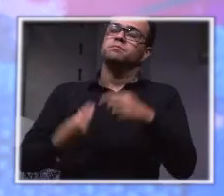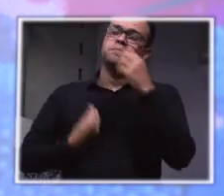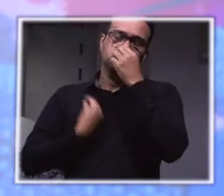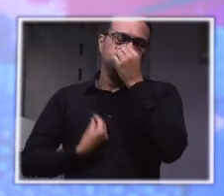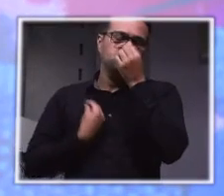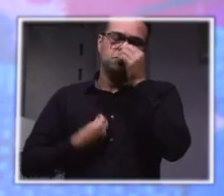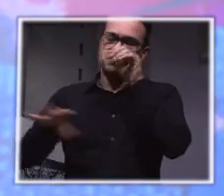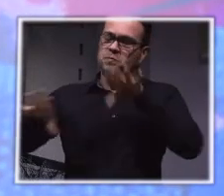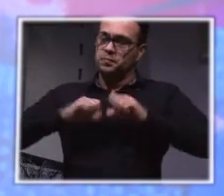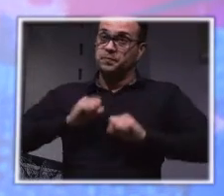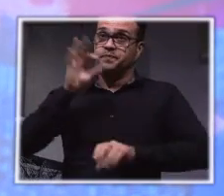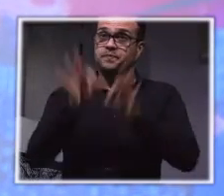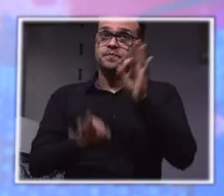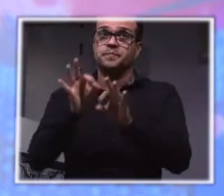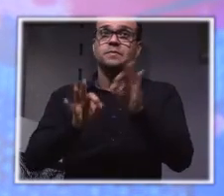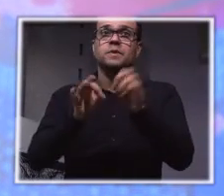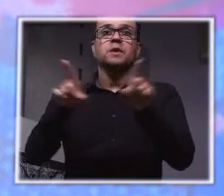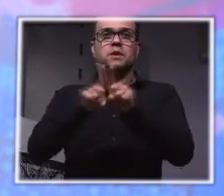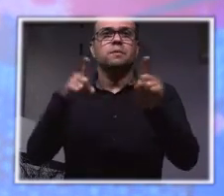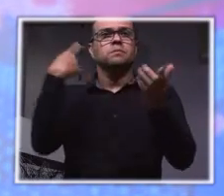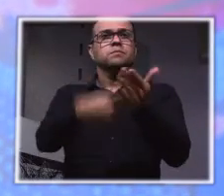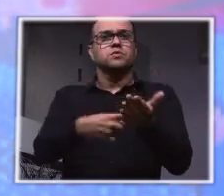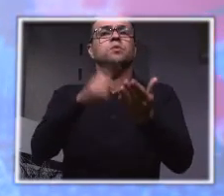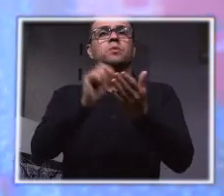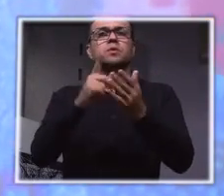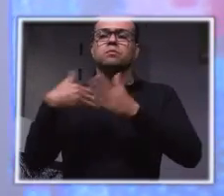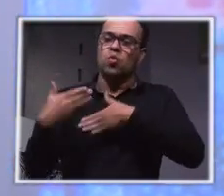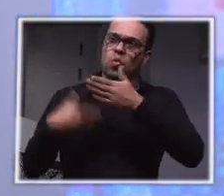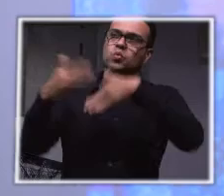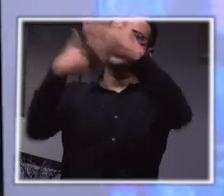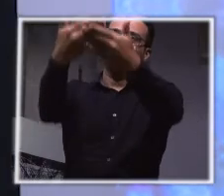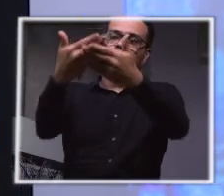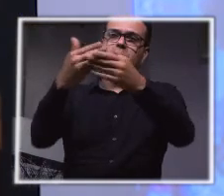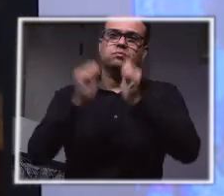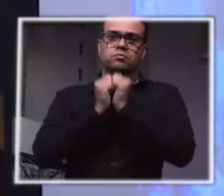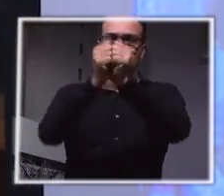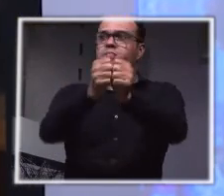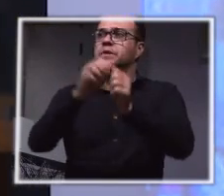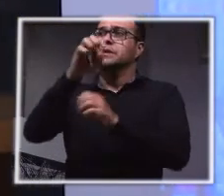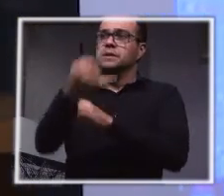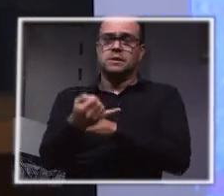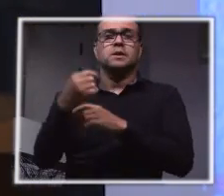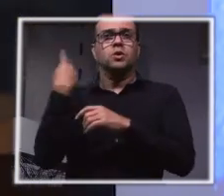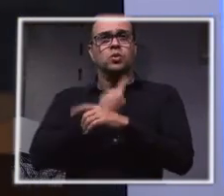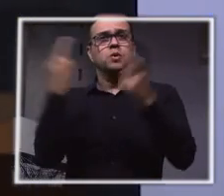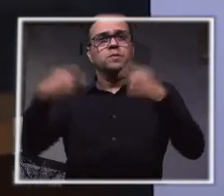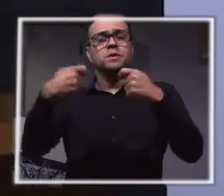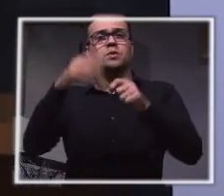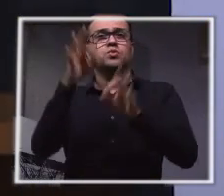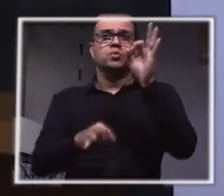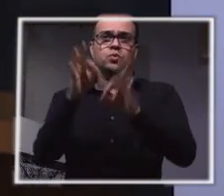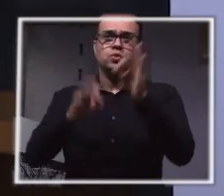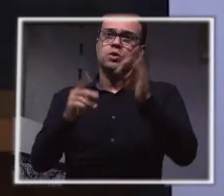se apropriar dela e ser copartícipe da sua construção. Sim, nós precisamos da justiça